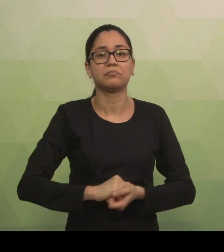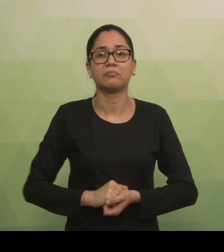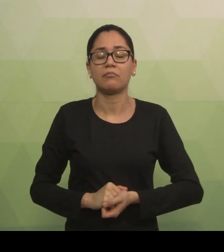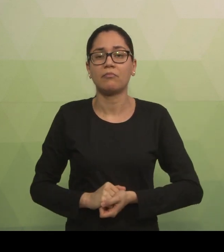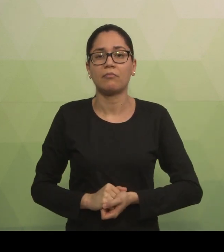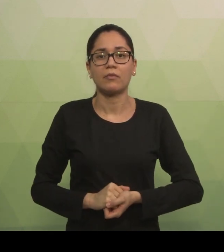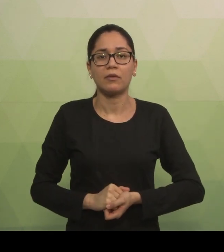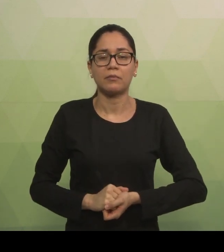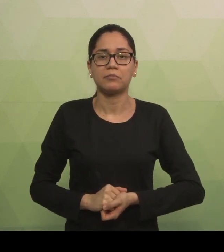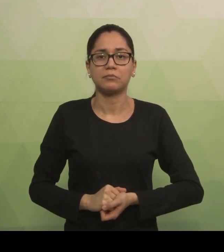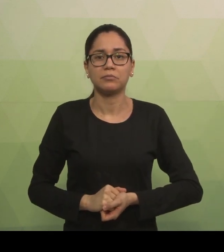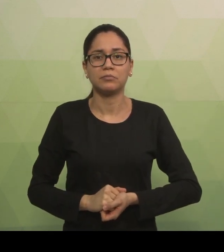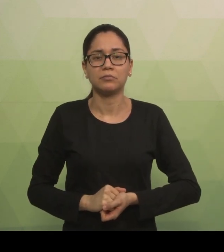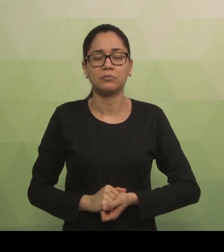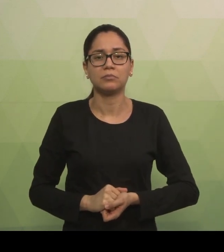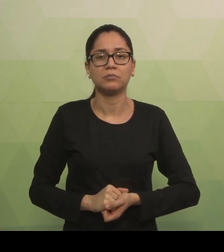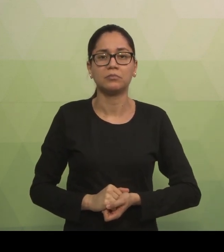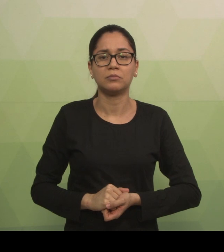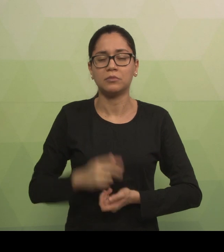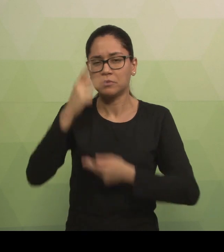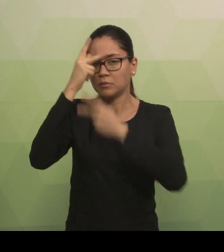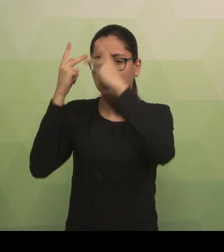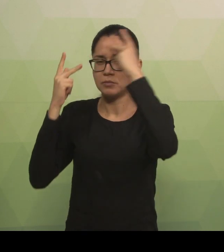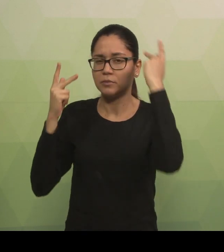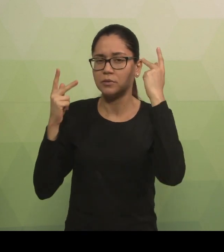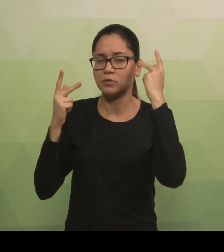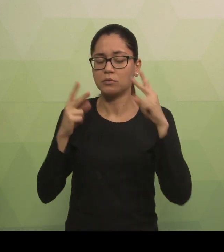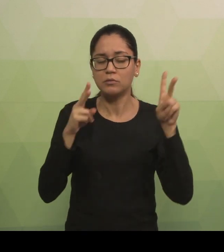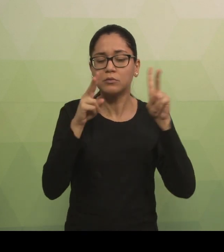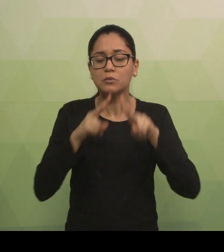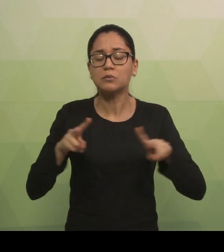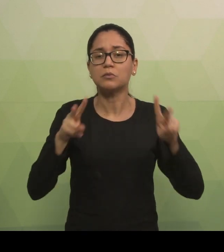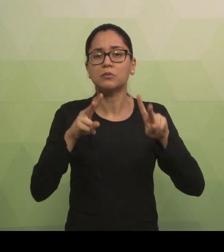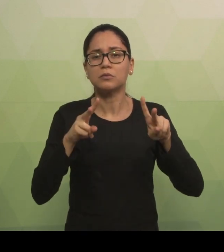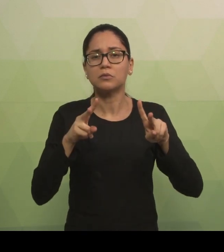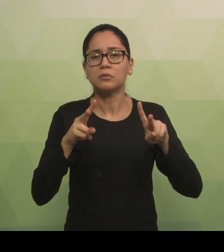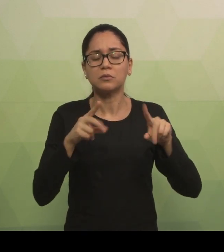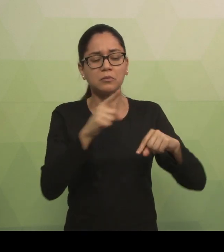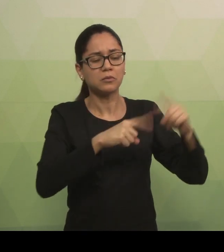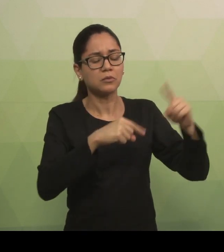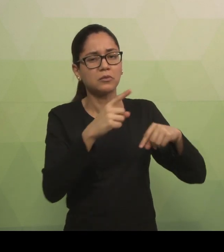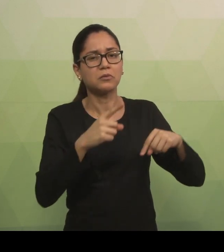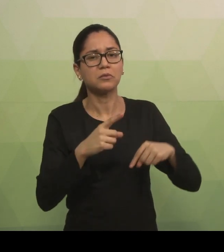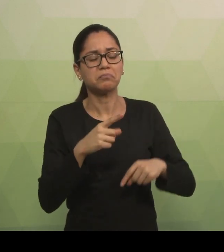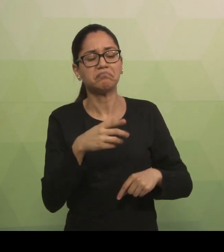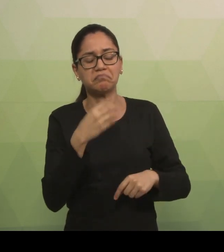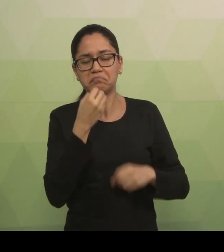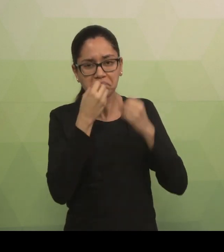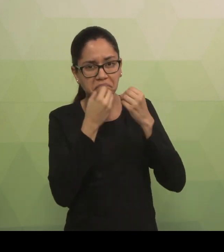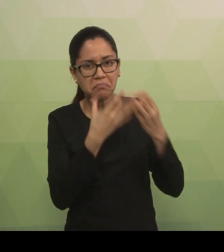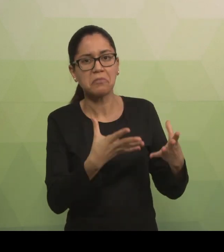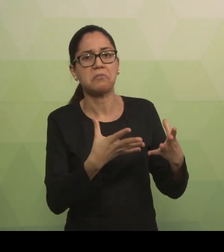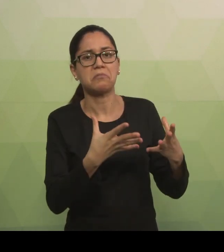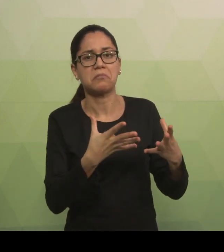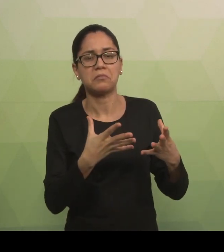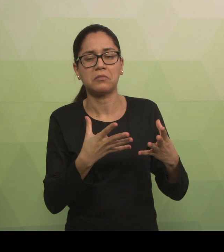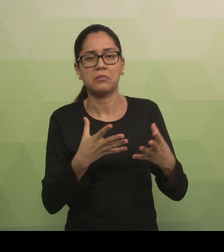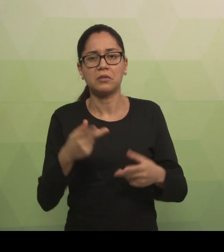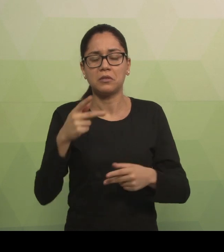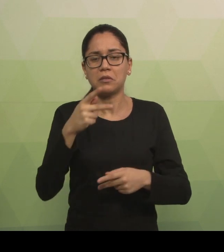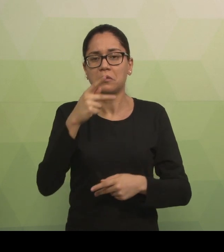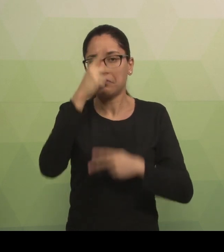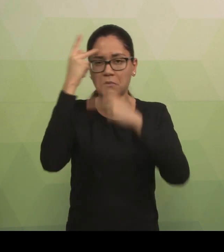capacidades e limitações físicas e psicológicas do trabalhador e a eficiência do sistema produtivo. Para